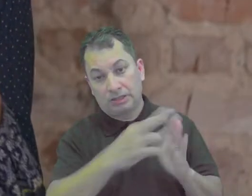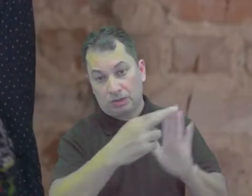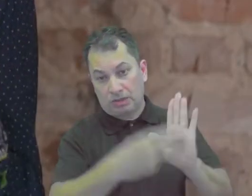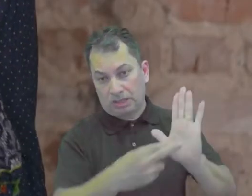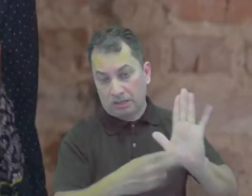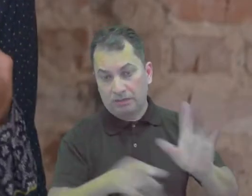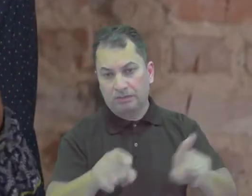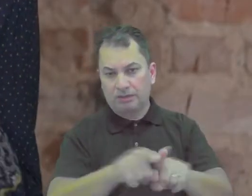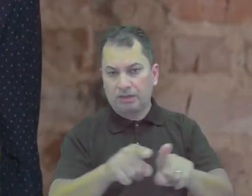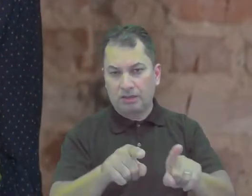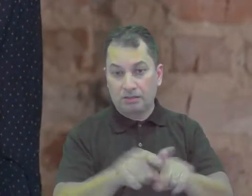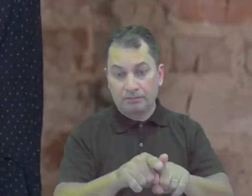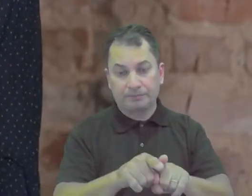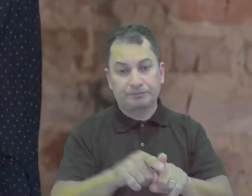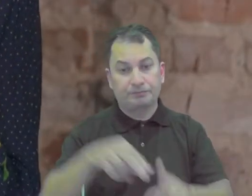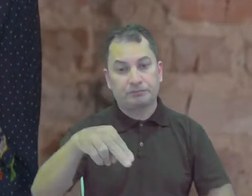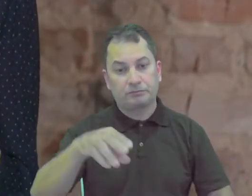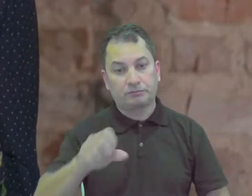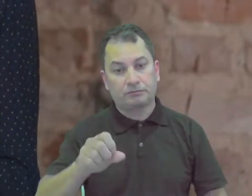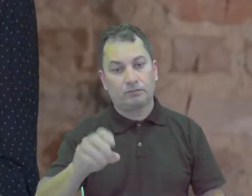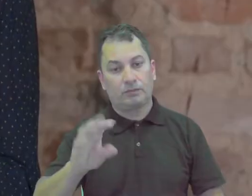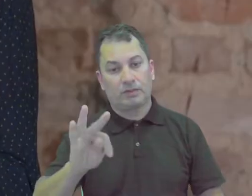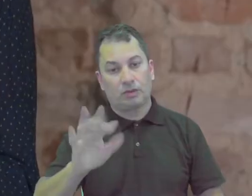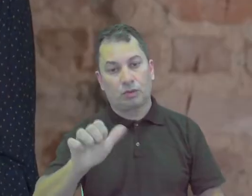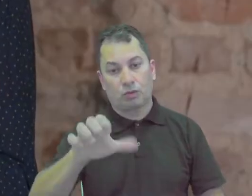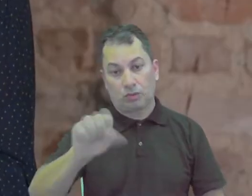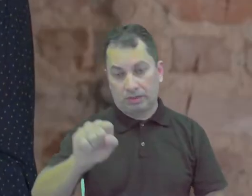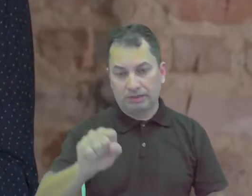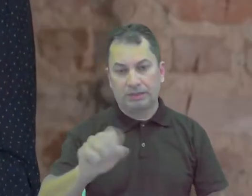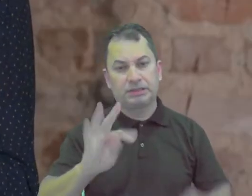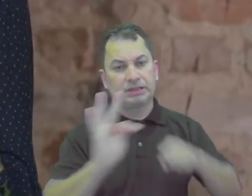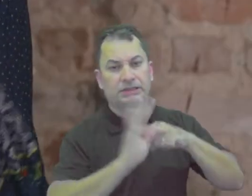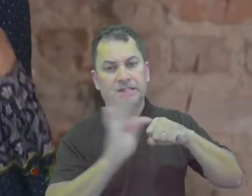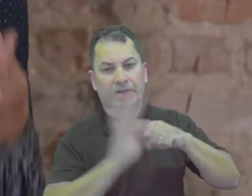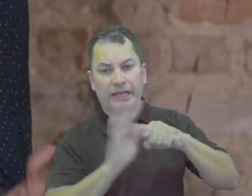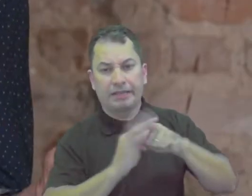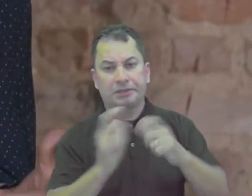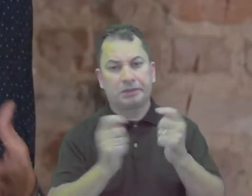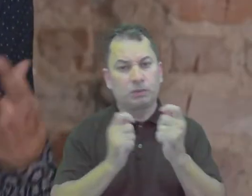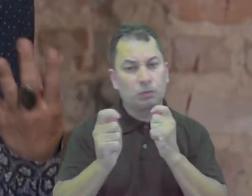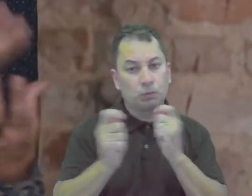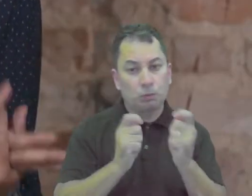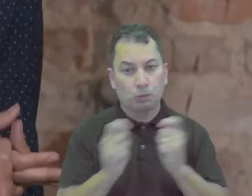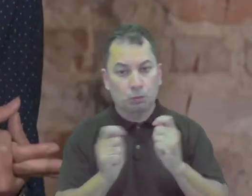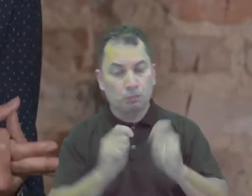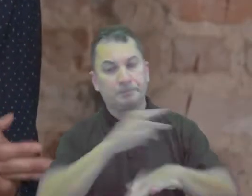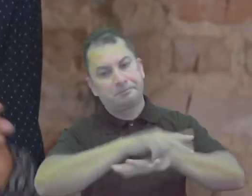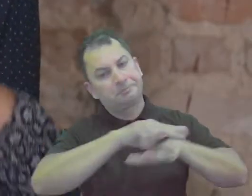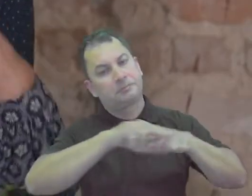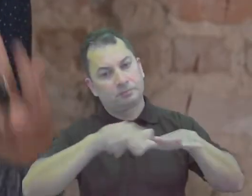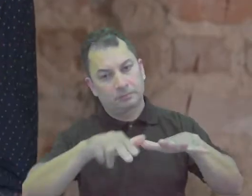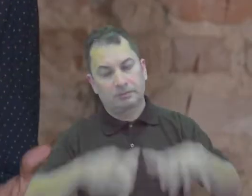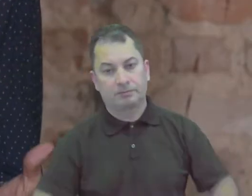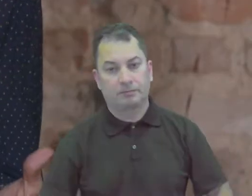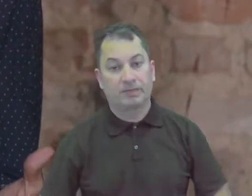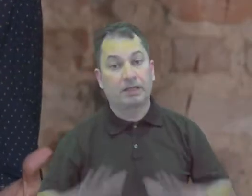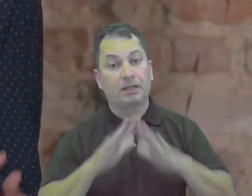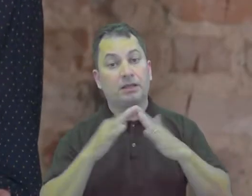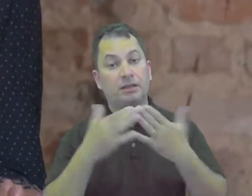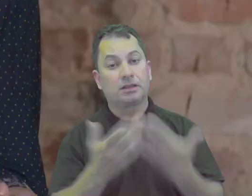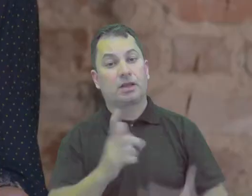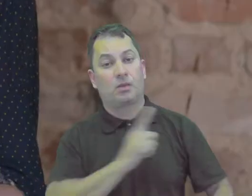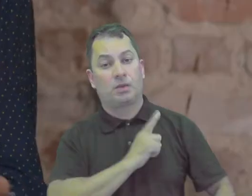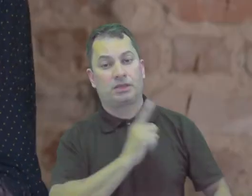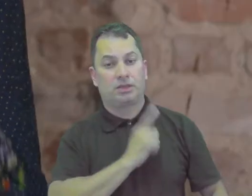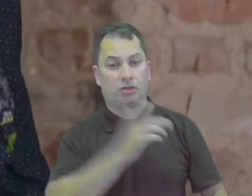notas técnicas, infográficos, entrevistas e etc., né, e assim a gestão, né, pode tomar alguma